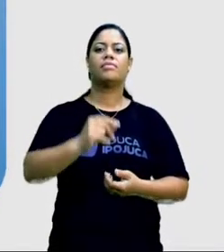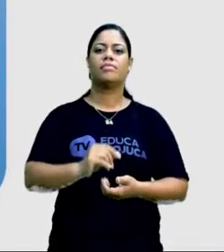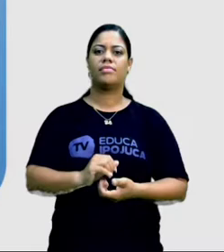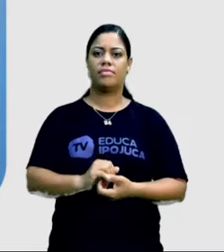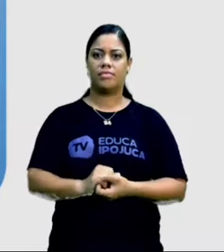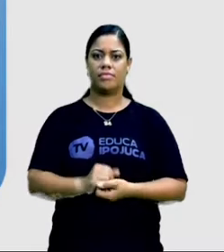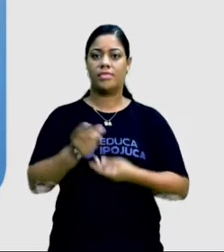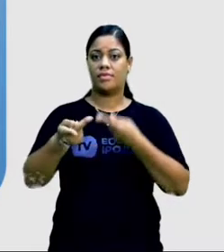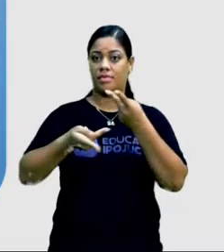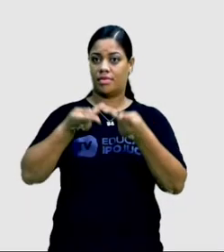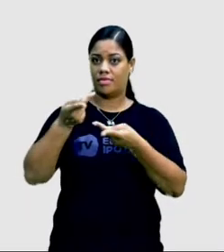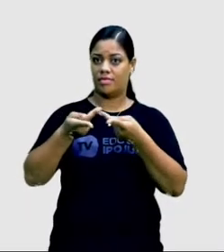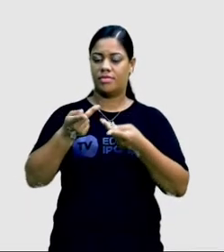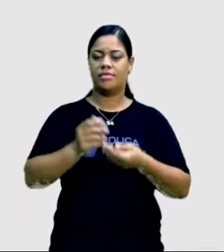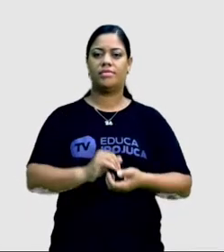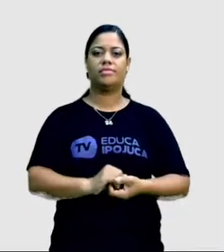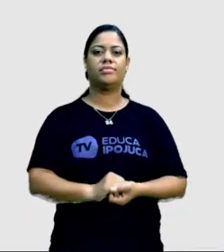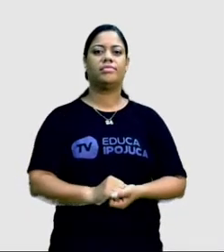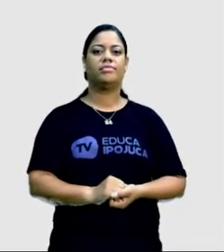a argumentação.